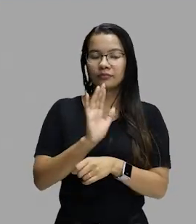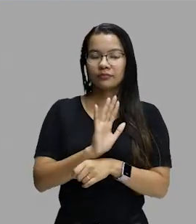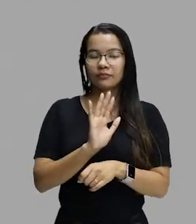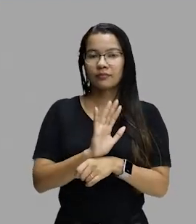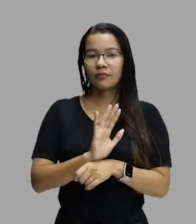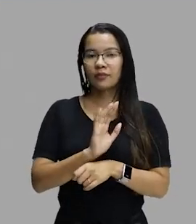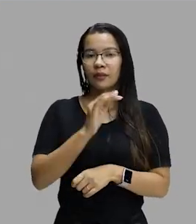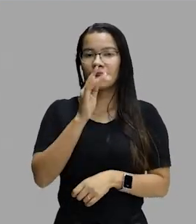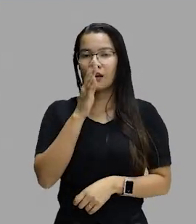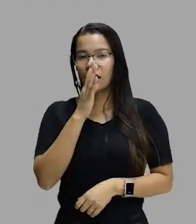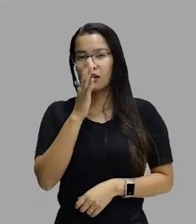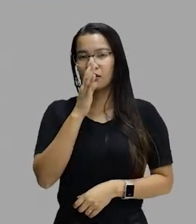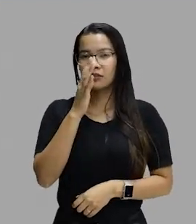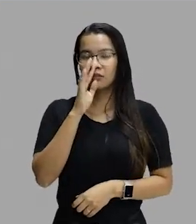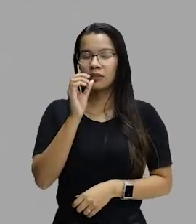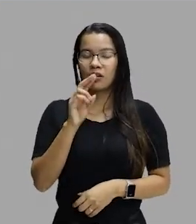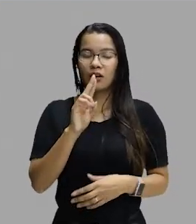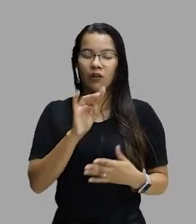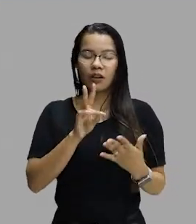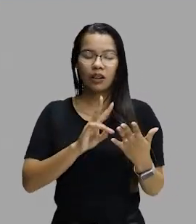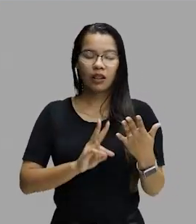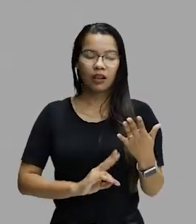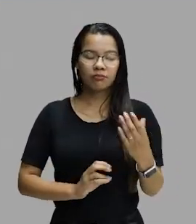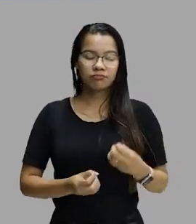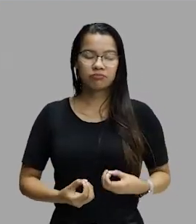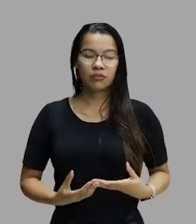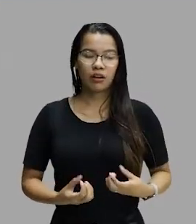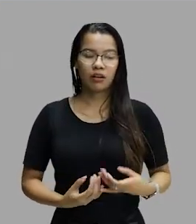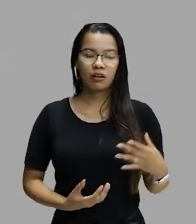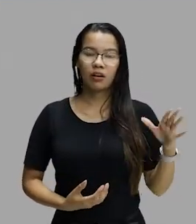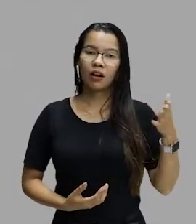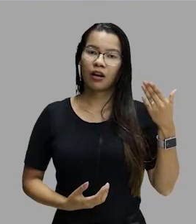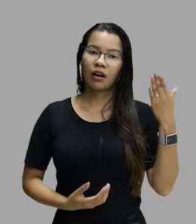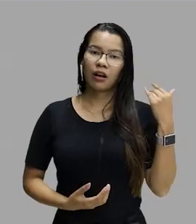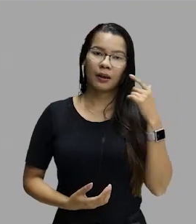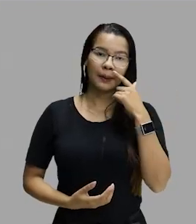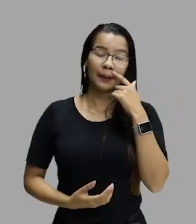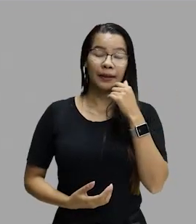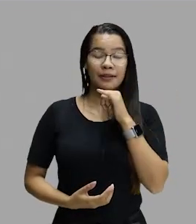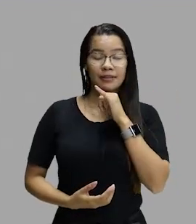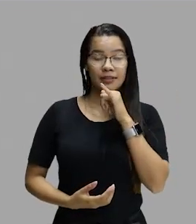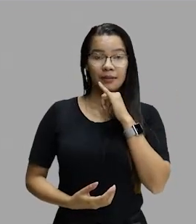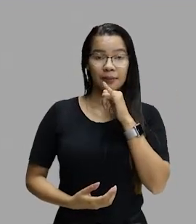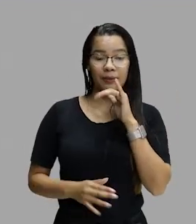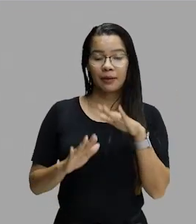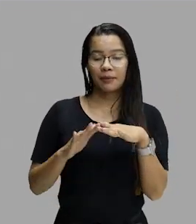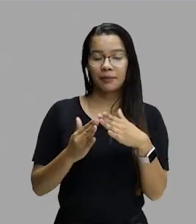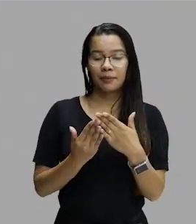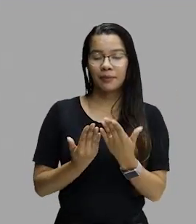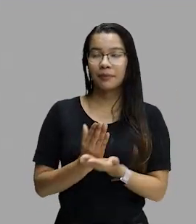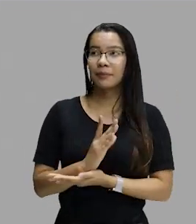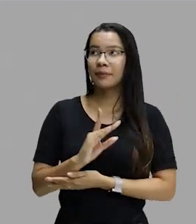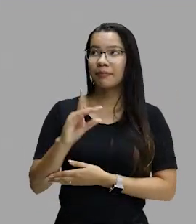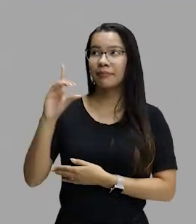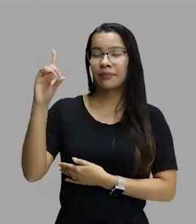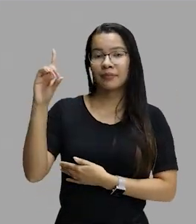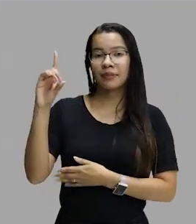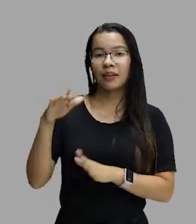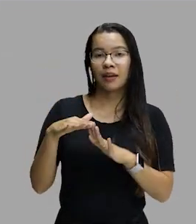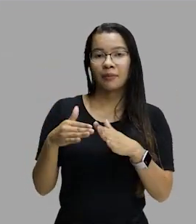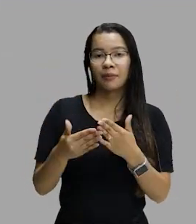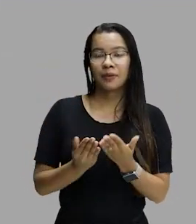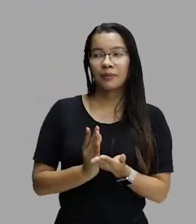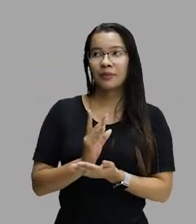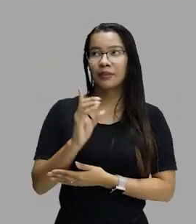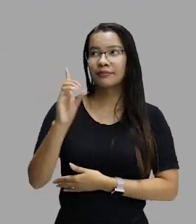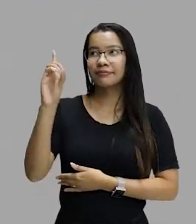ler uma produção bem antiga, eu vou dar um exemplo bem clássico, a Bíblia, por exemplo. A Bíblia em si, nós temos a